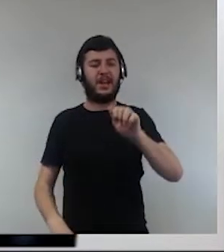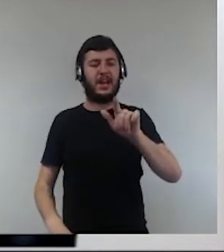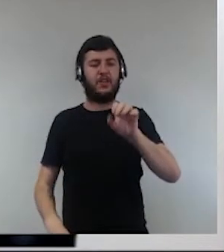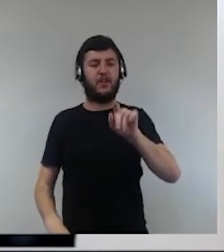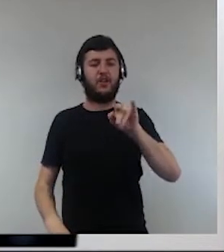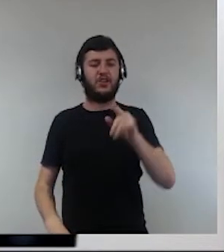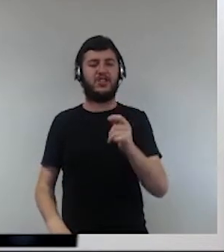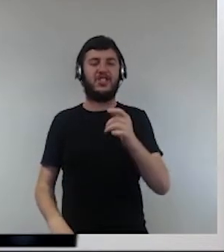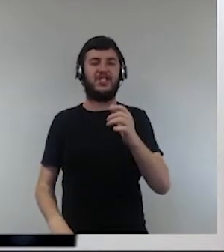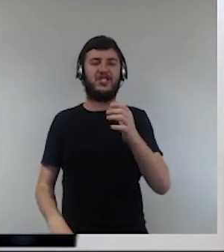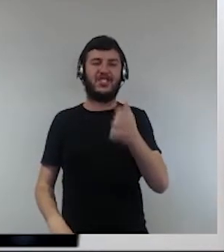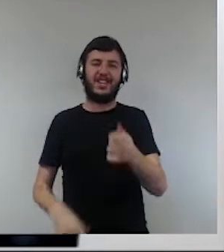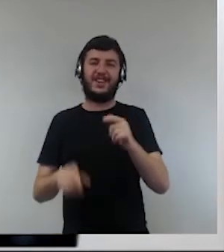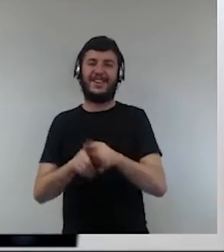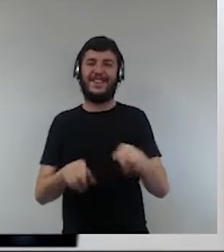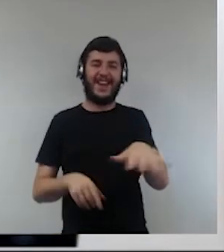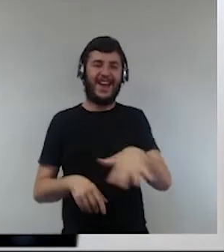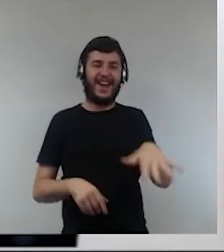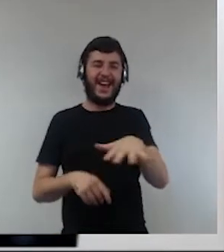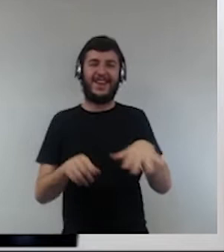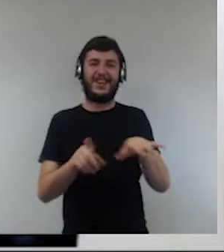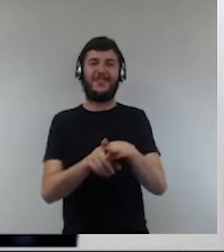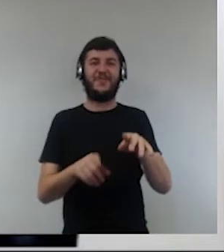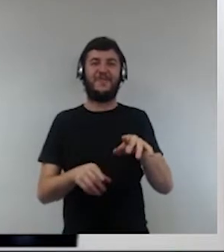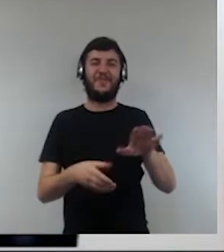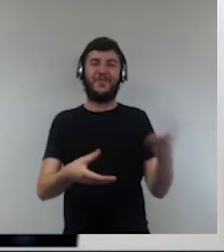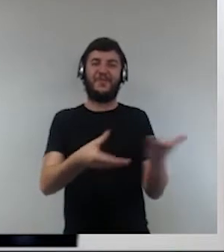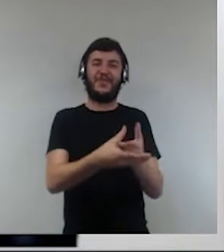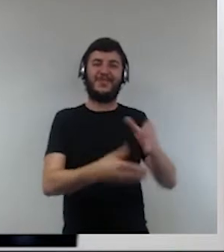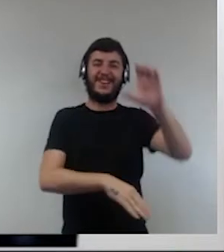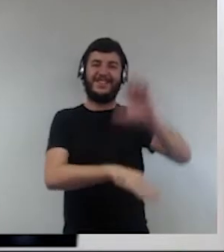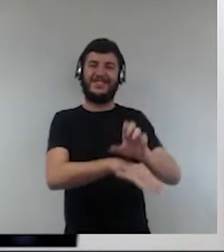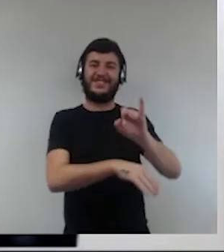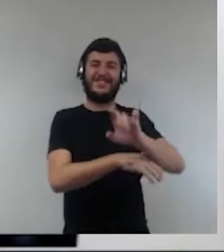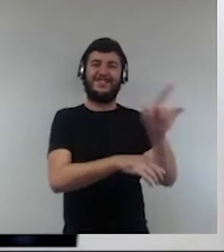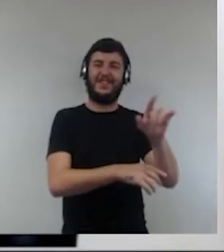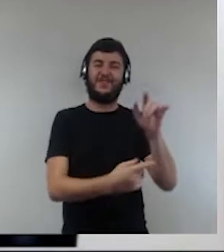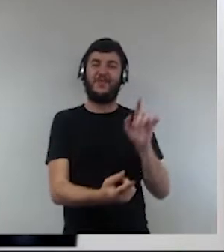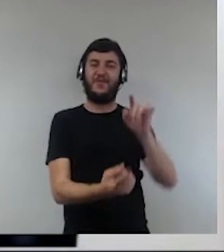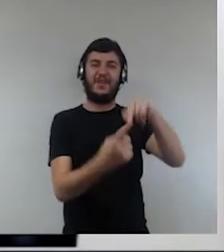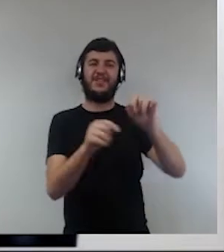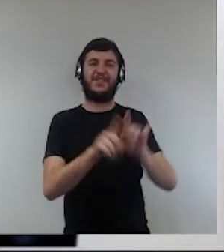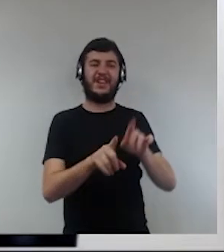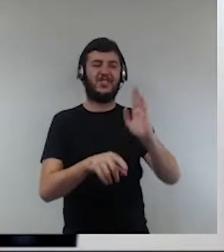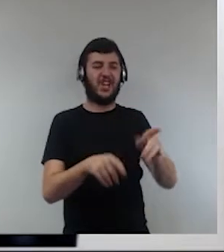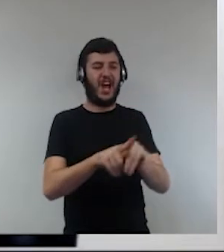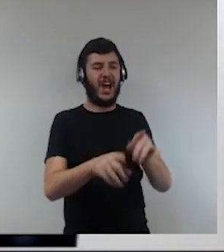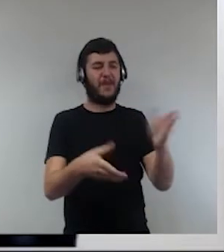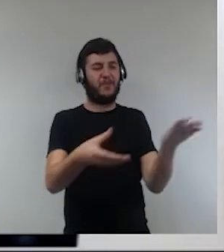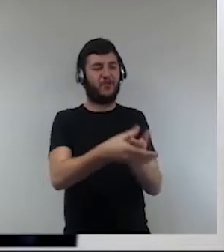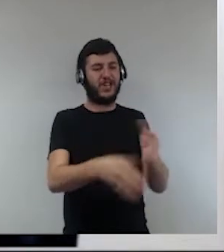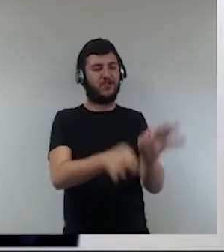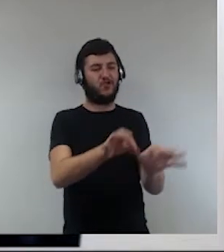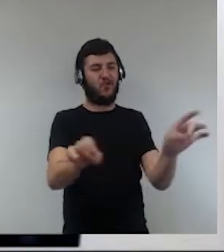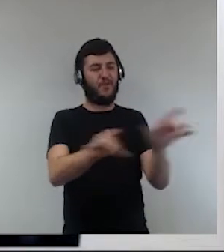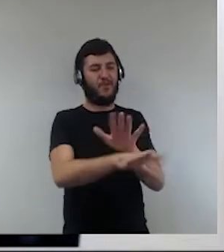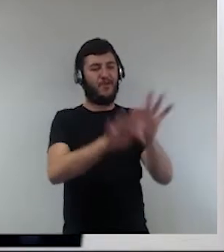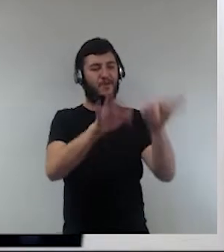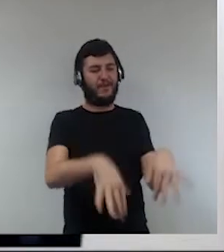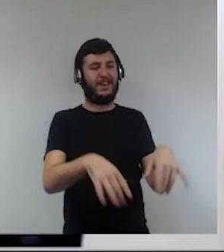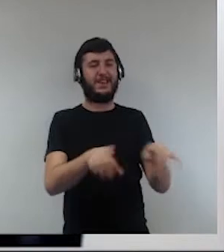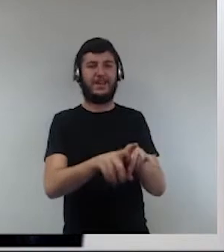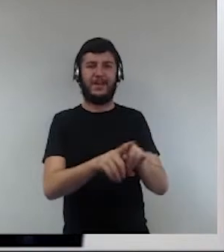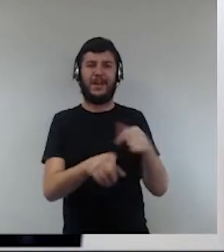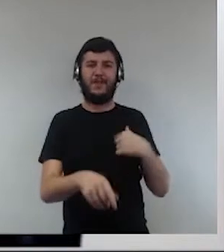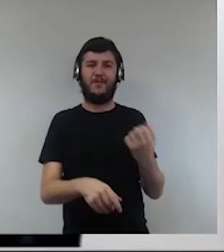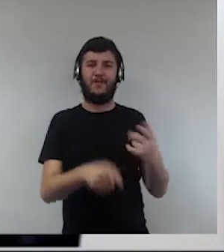do processo civil para defender a possibilidade de modificação de uma sentença transitada em julgado, tendo como